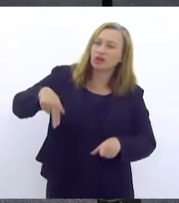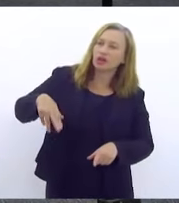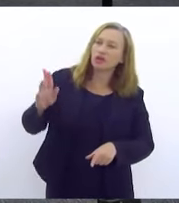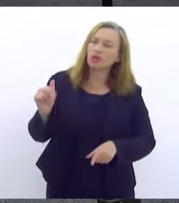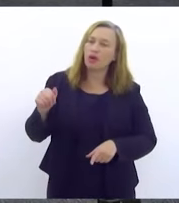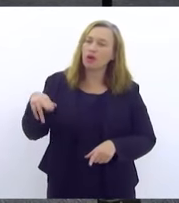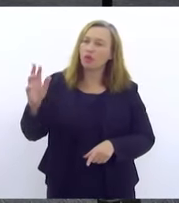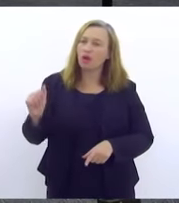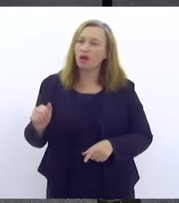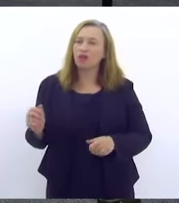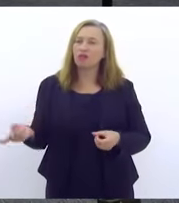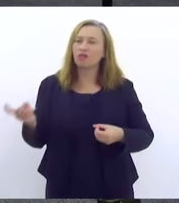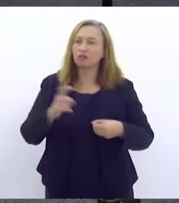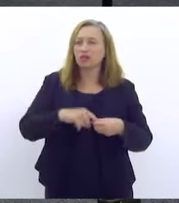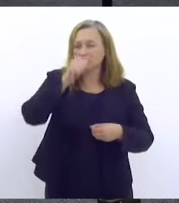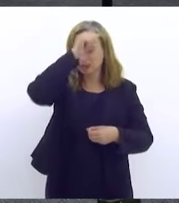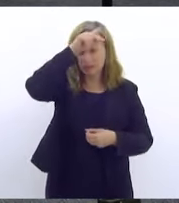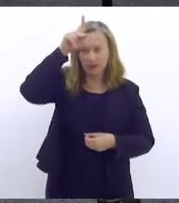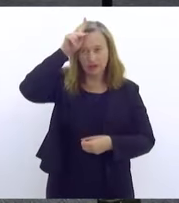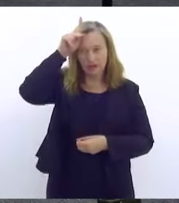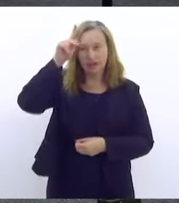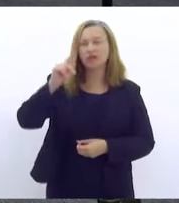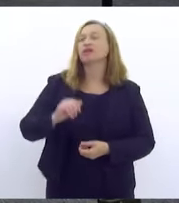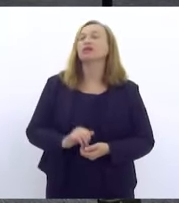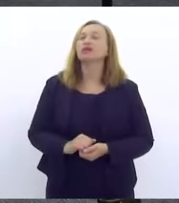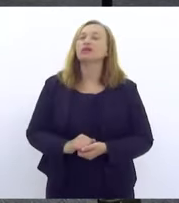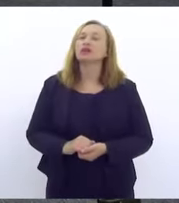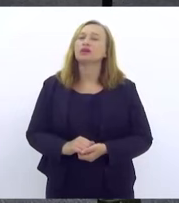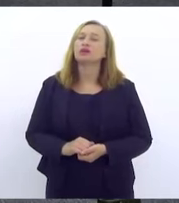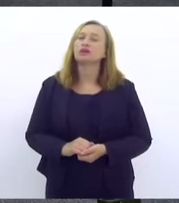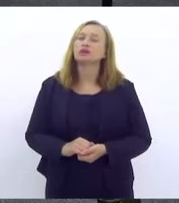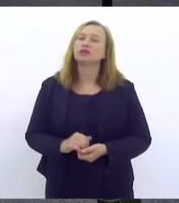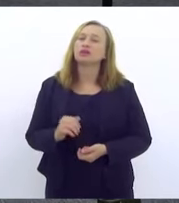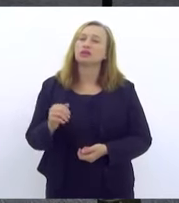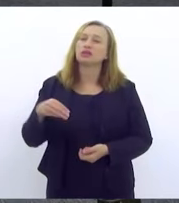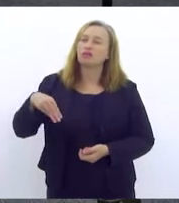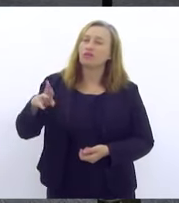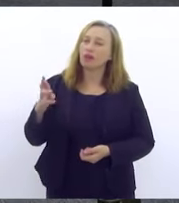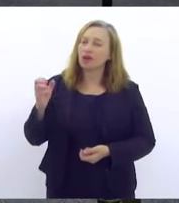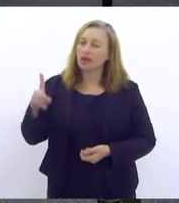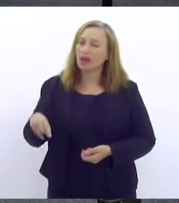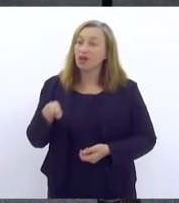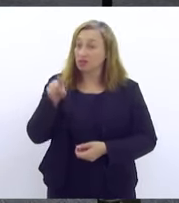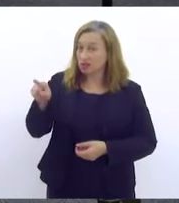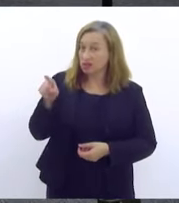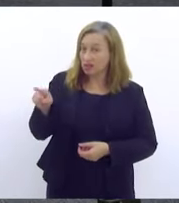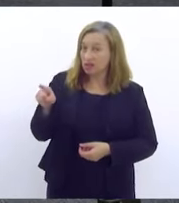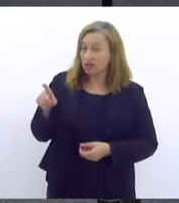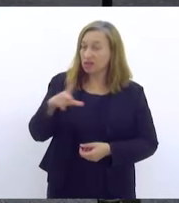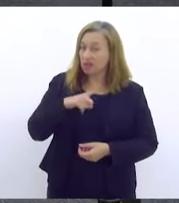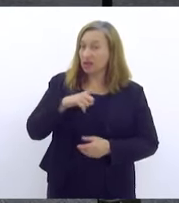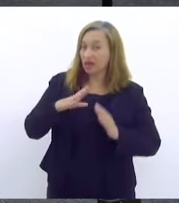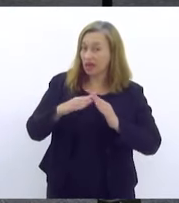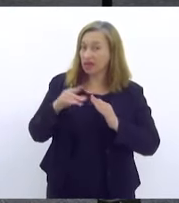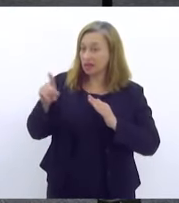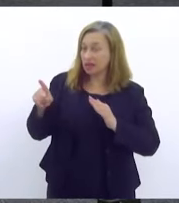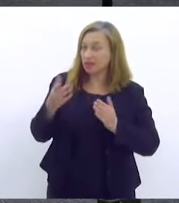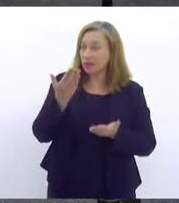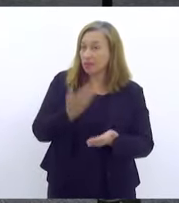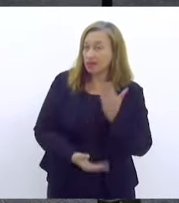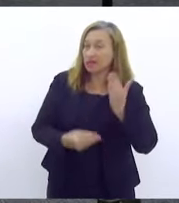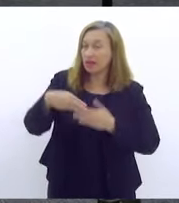de Maricá. Eu tenho certeza que você que tem a sua propriedade, sua casa, correrá risco de perdê-la para o